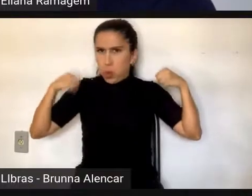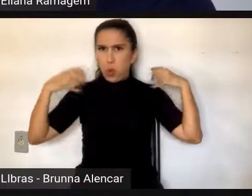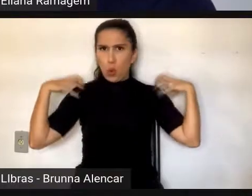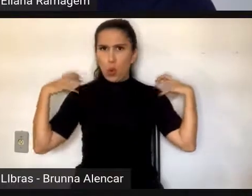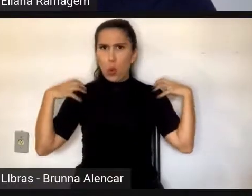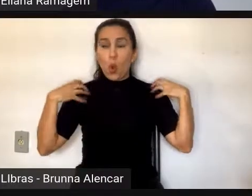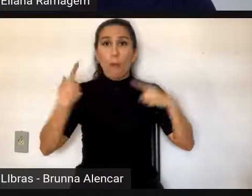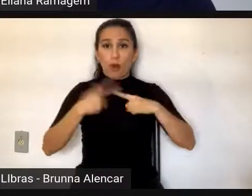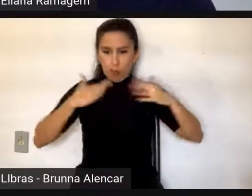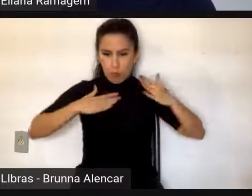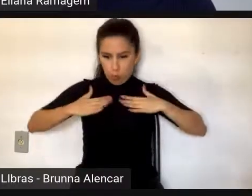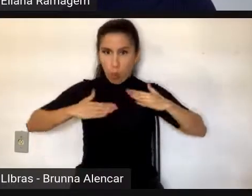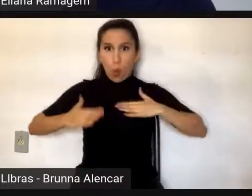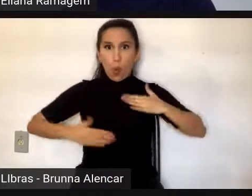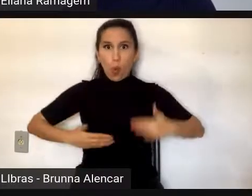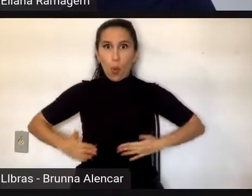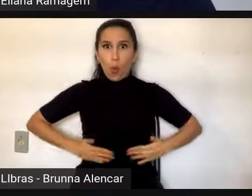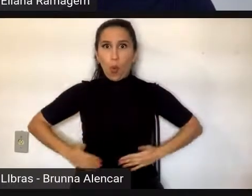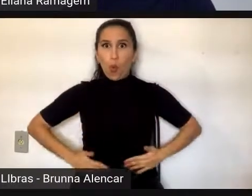trabalha de maneira